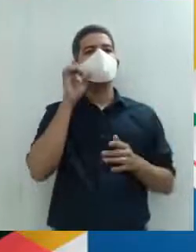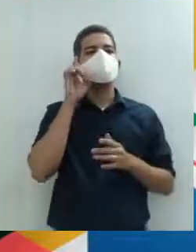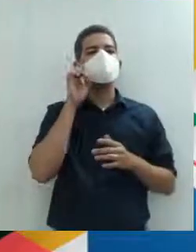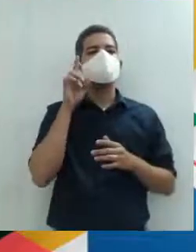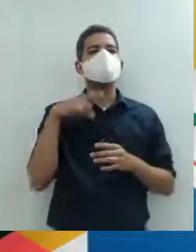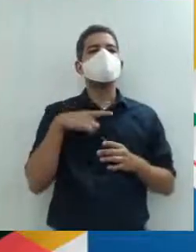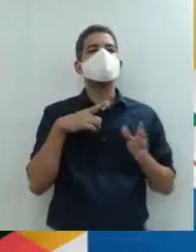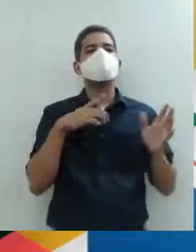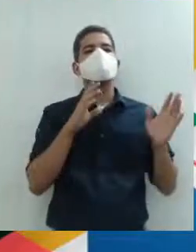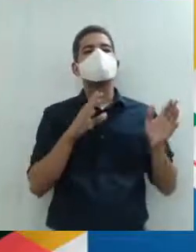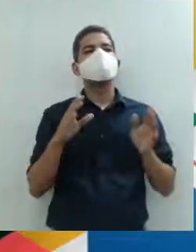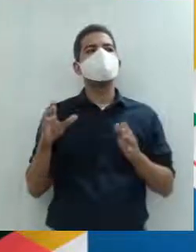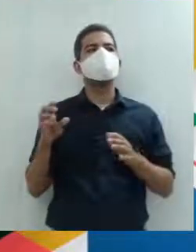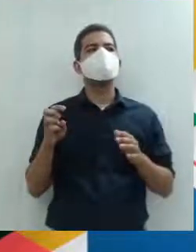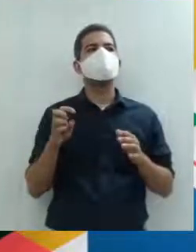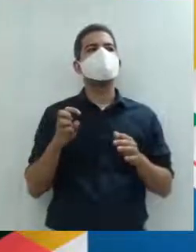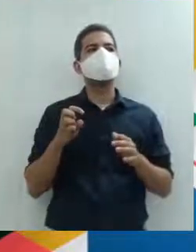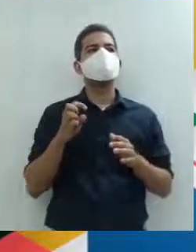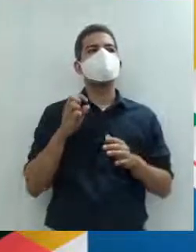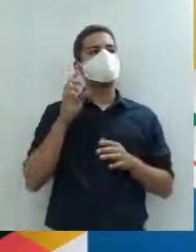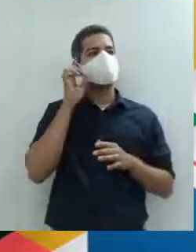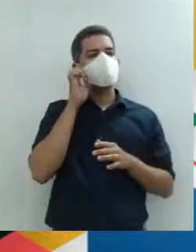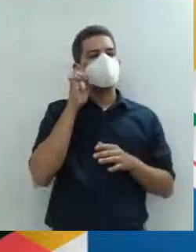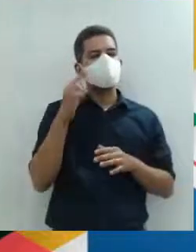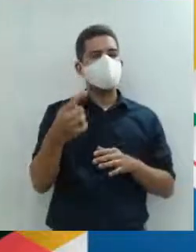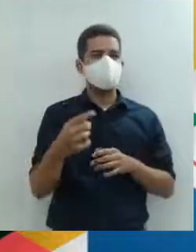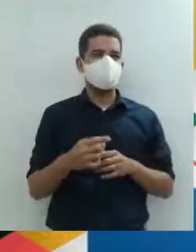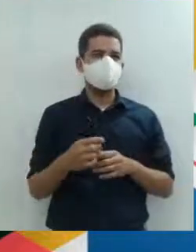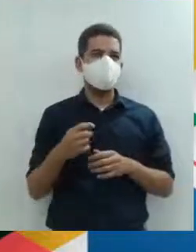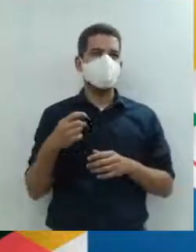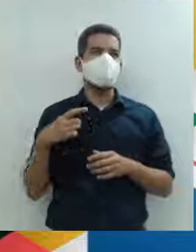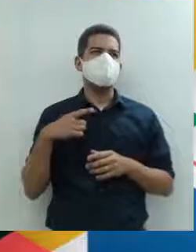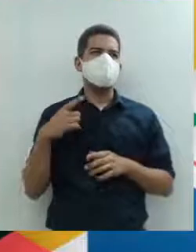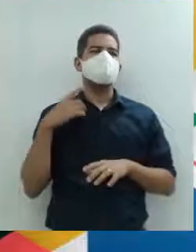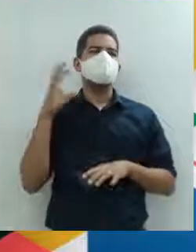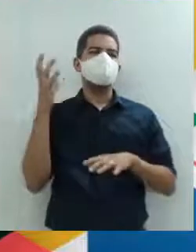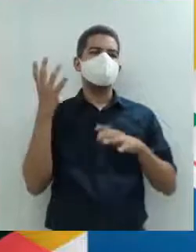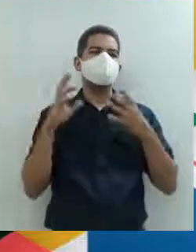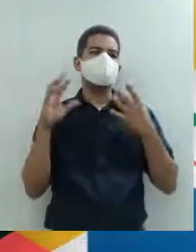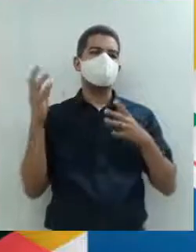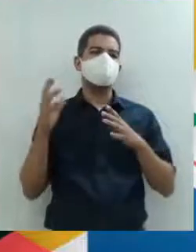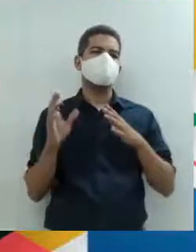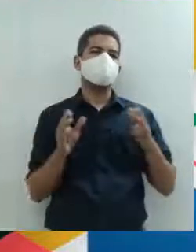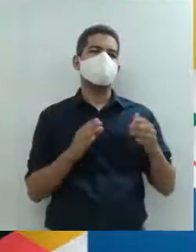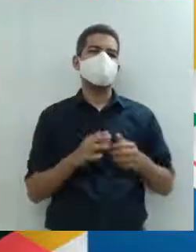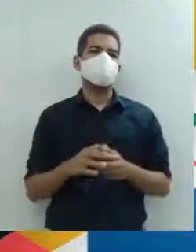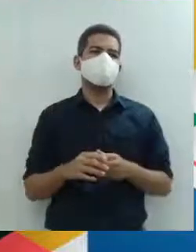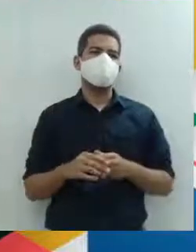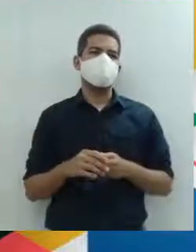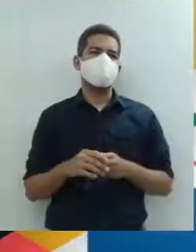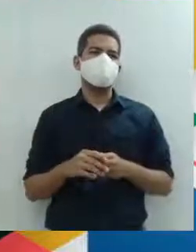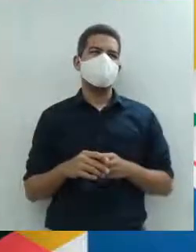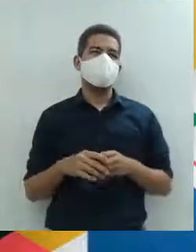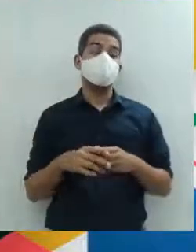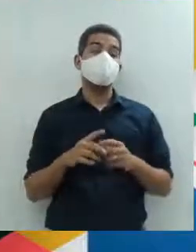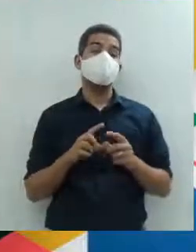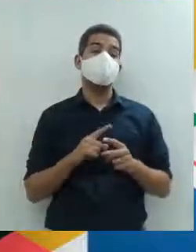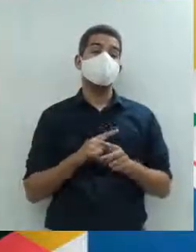passageiros, né, que está acontecendo, ó, todos os dias. Então são fenômenos passageiros, é tempo.